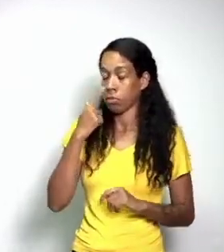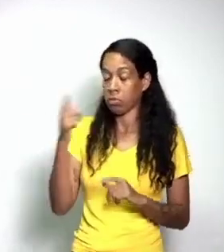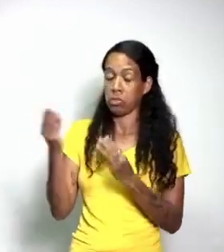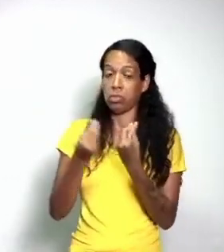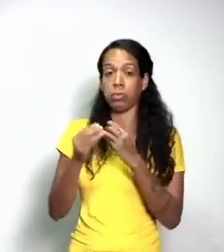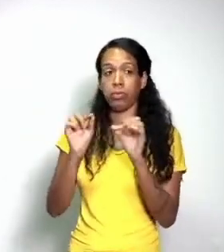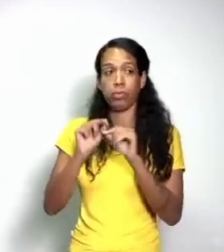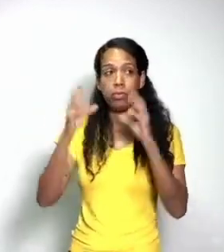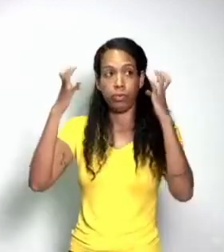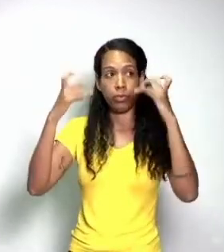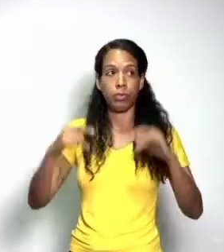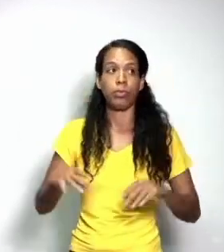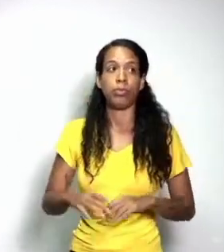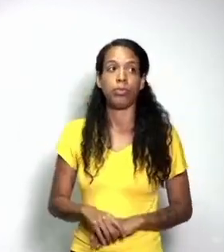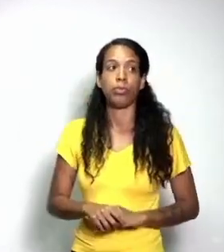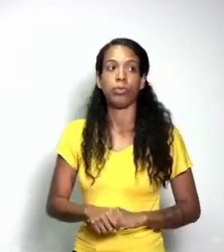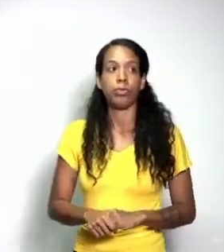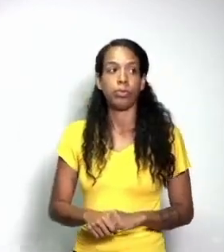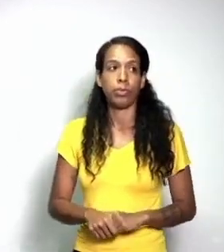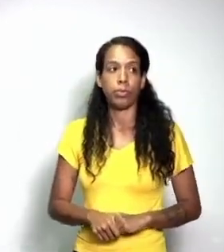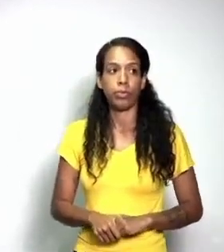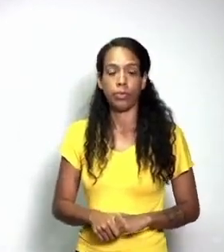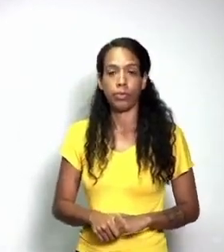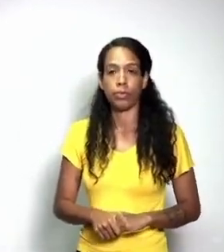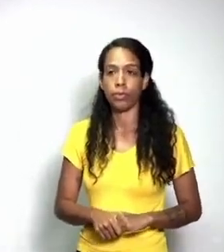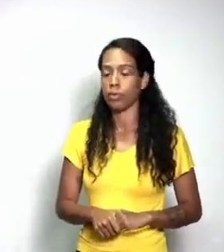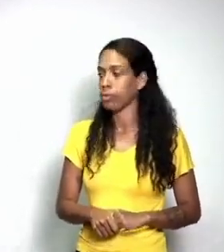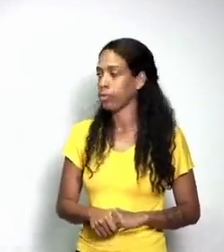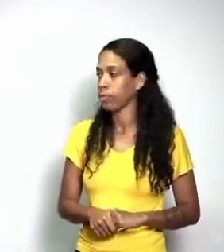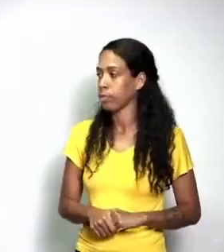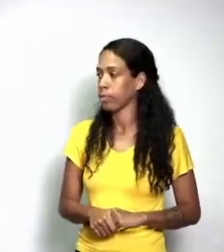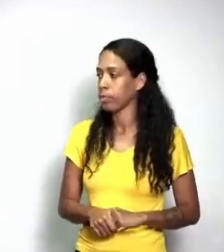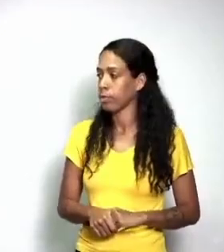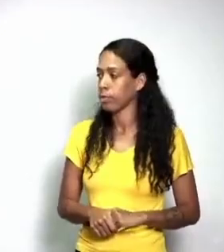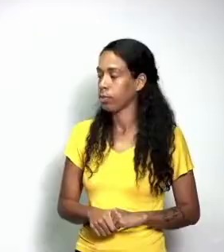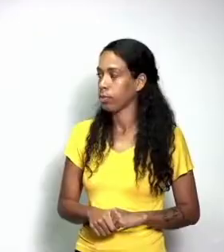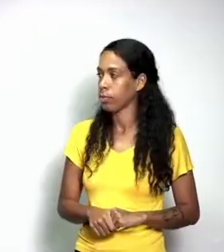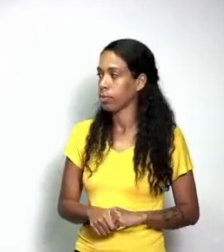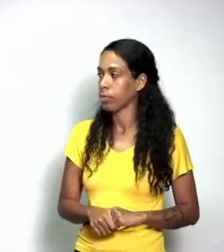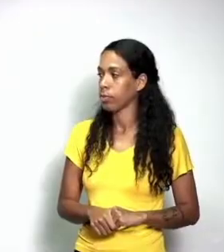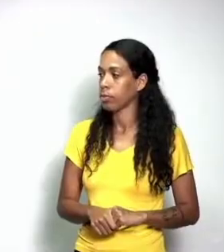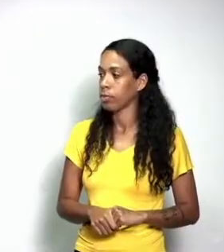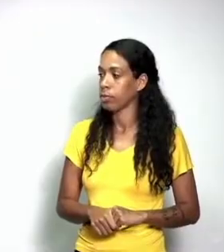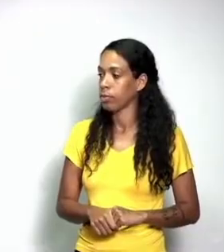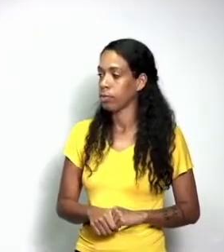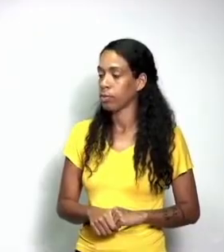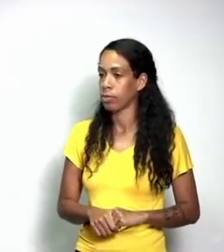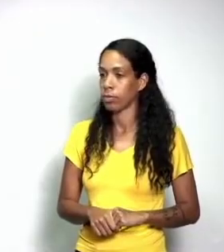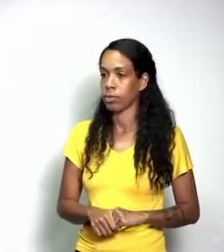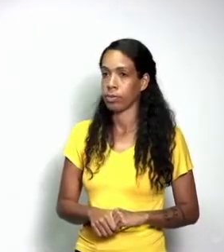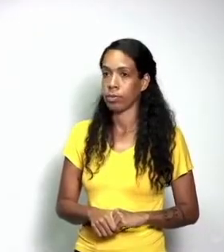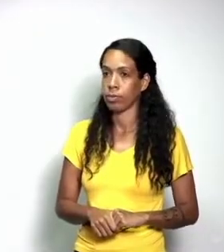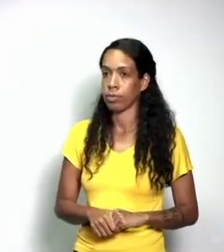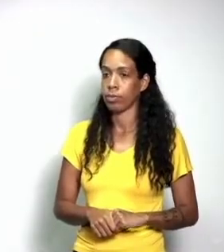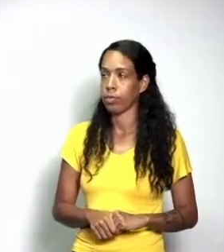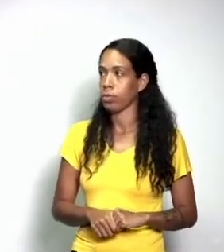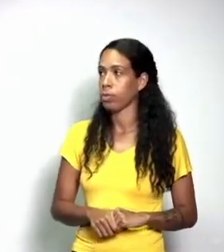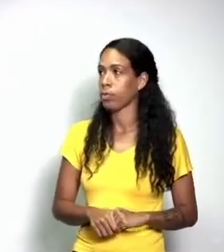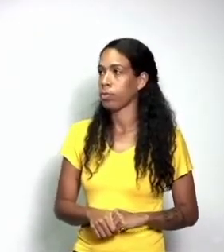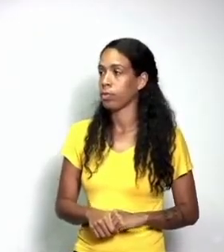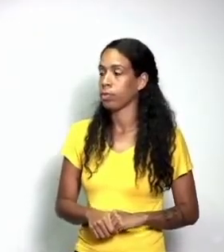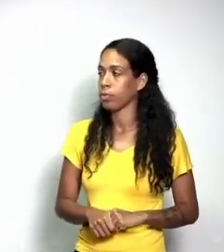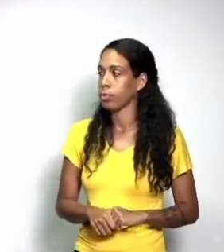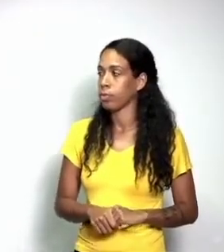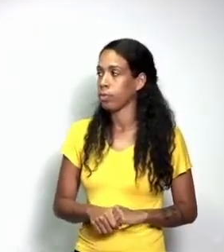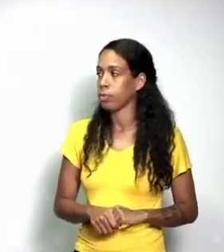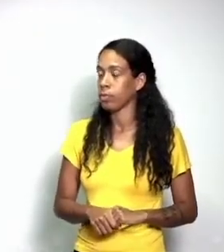tampa da câmera é essa. Eu vou tirar... Não, é da câmera. Ah, tá. Vou tirar a lente. Aí é aquela mesma